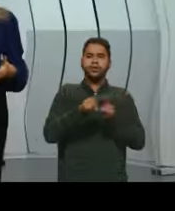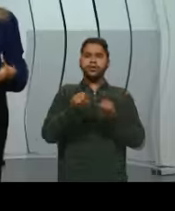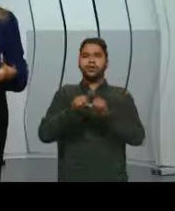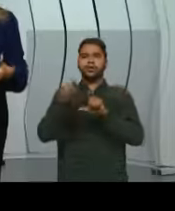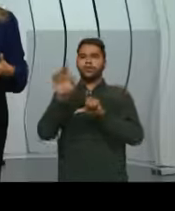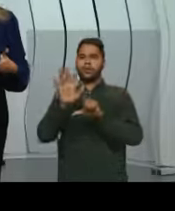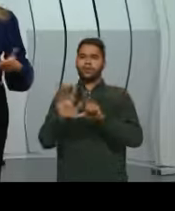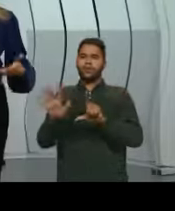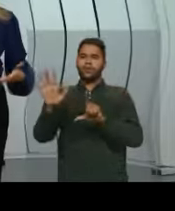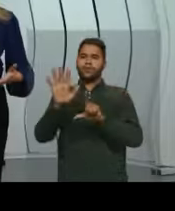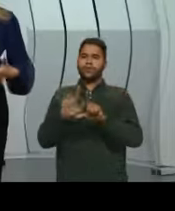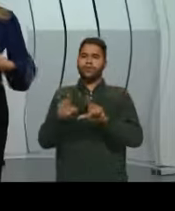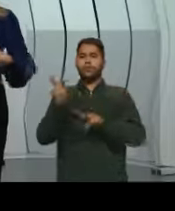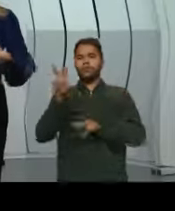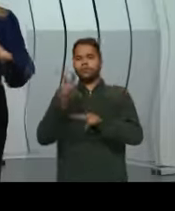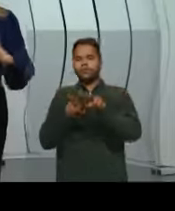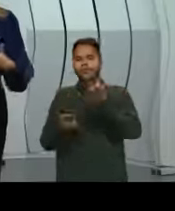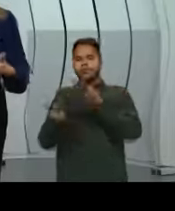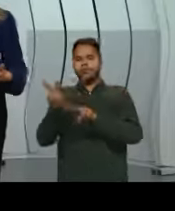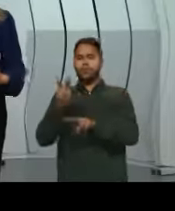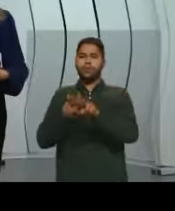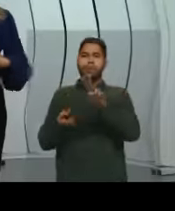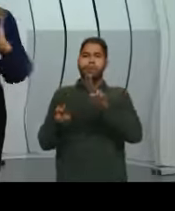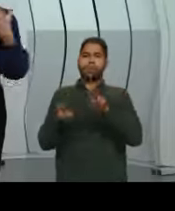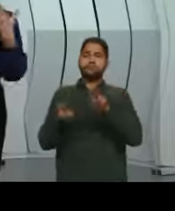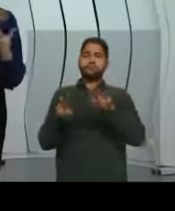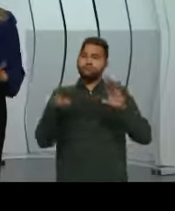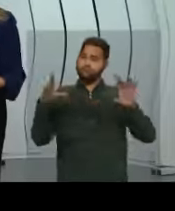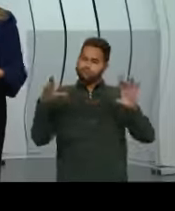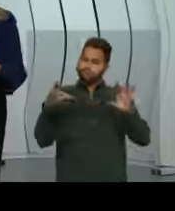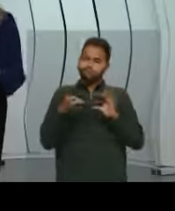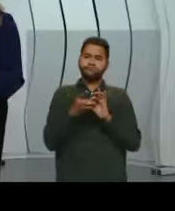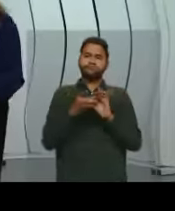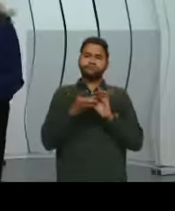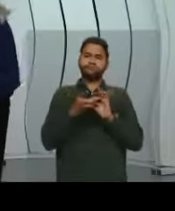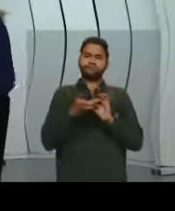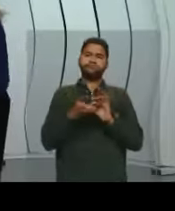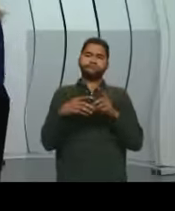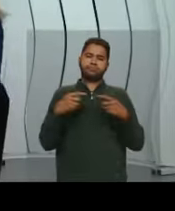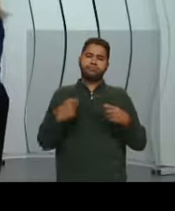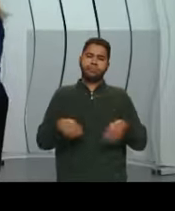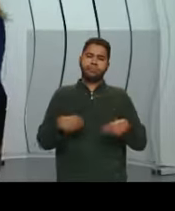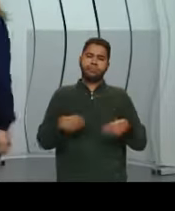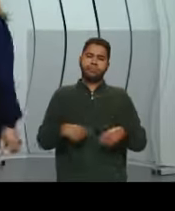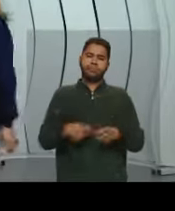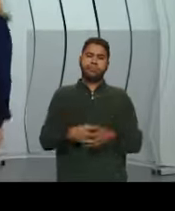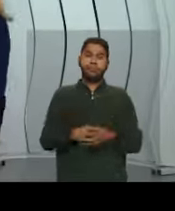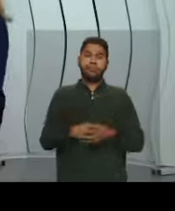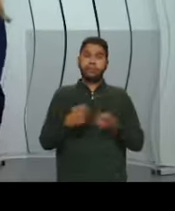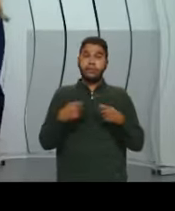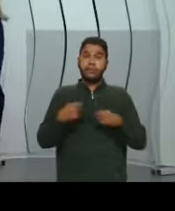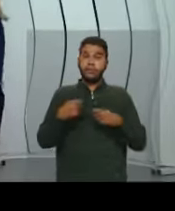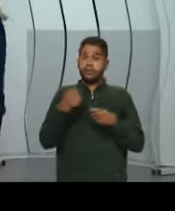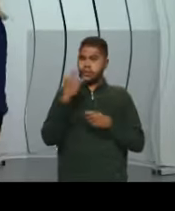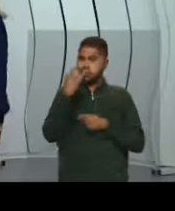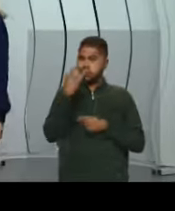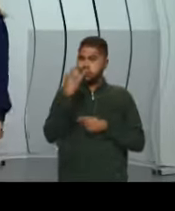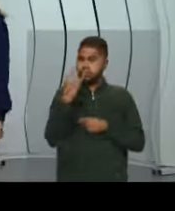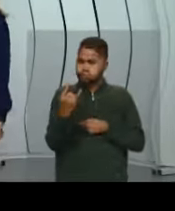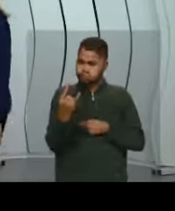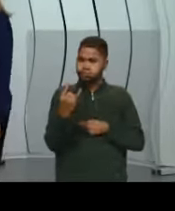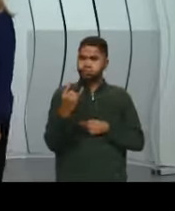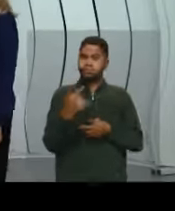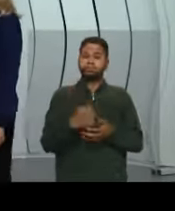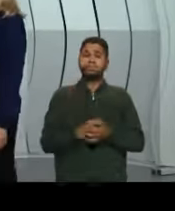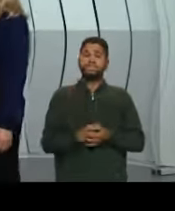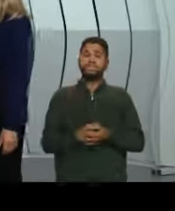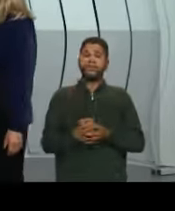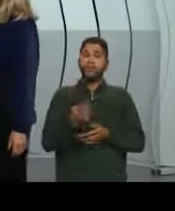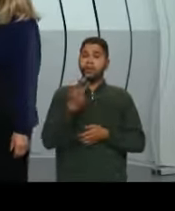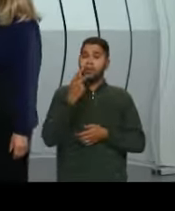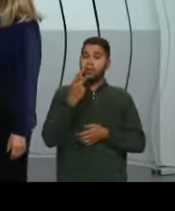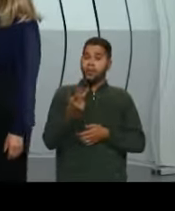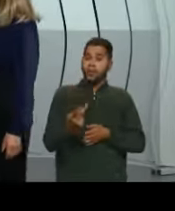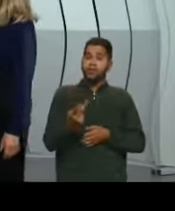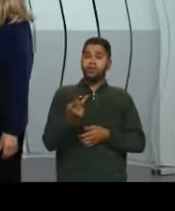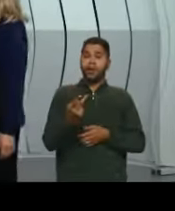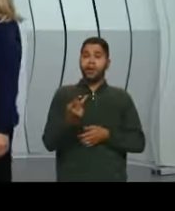o visual. Então, esse visual precisa chamar a atenção. Então, quando eu falo no eclipse do